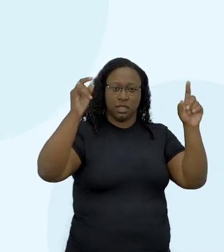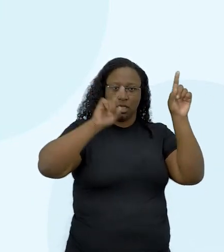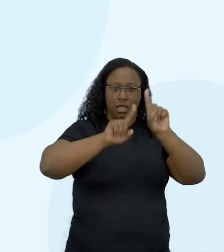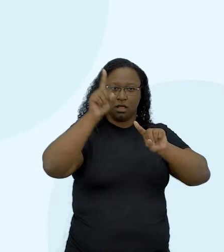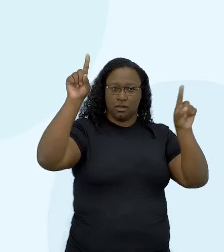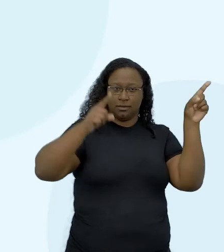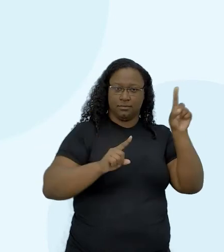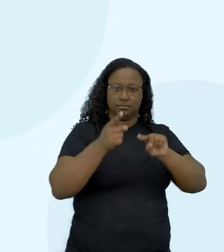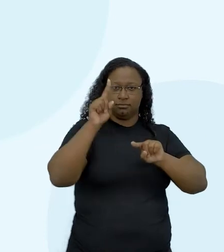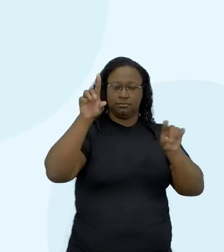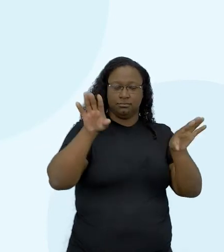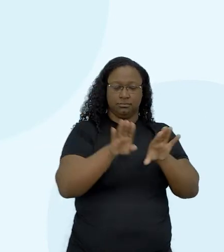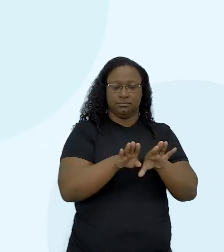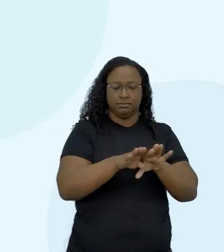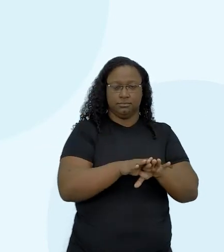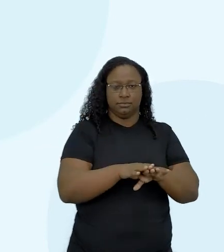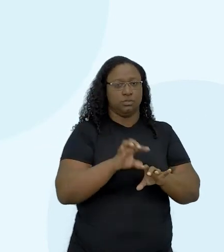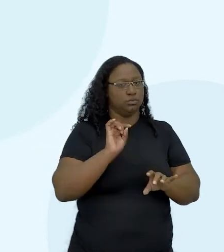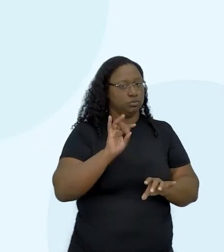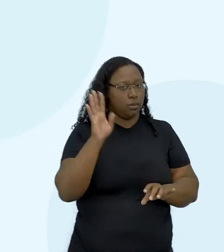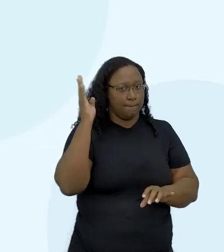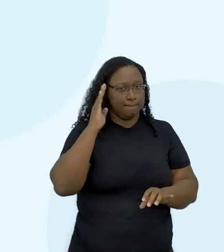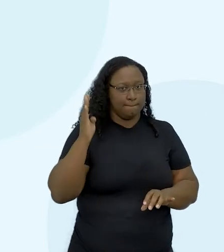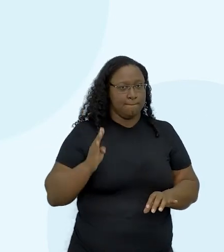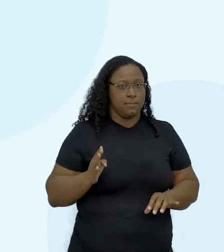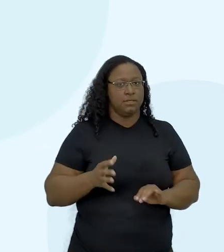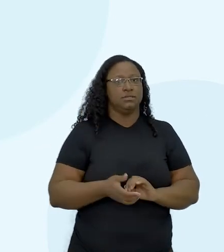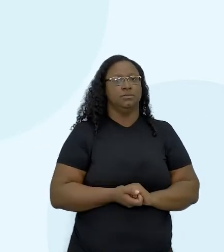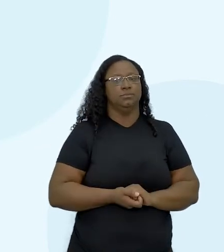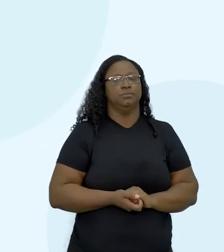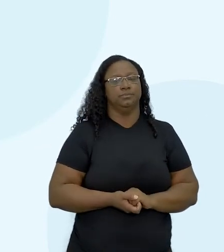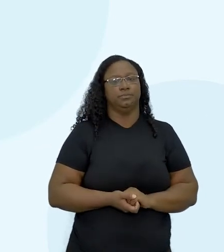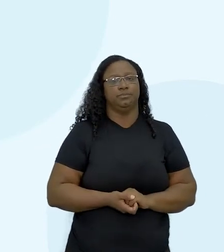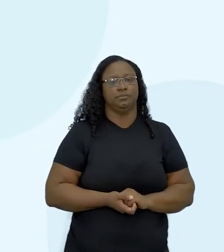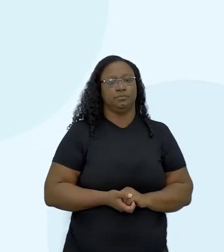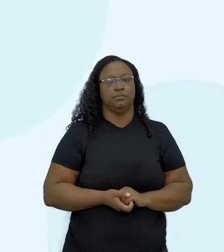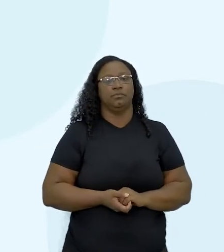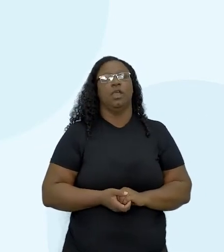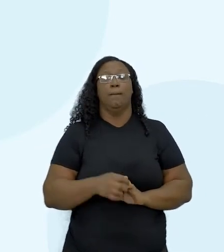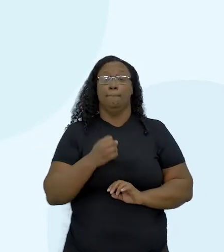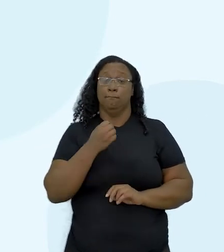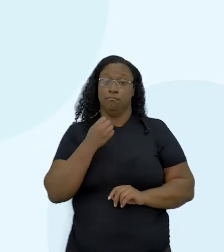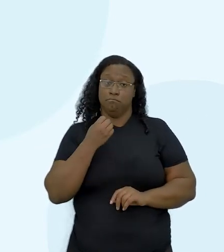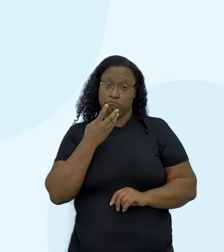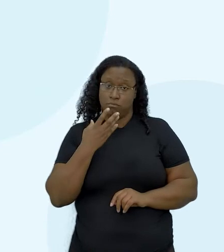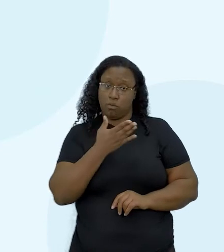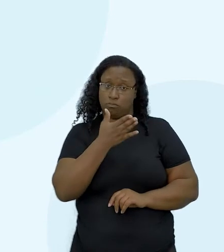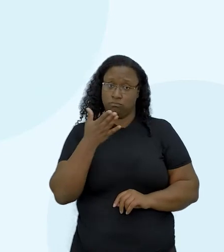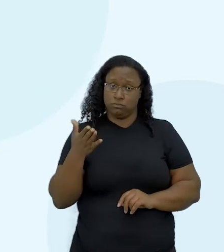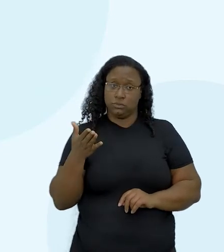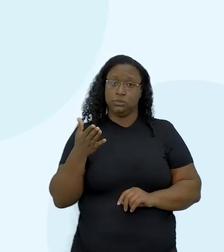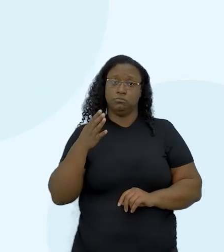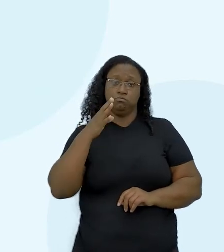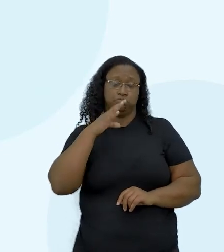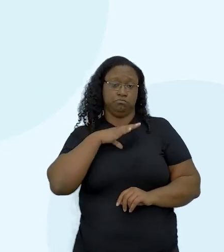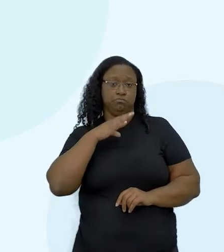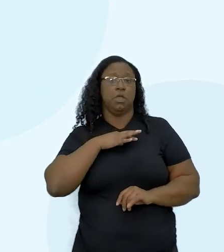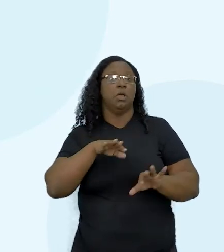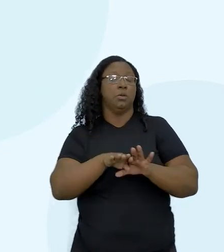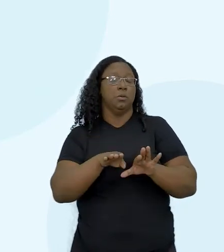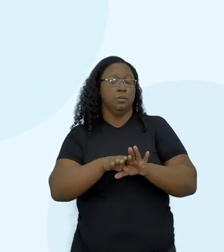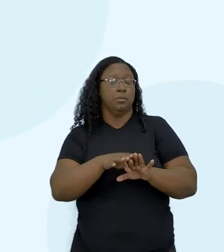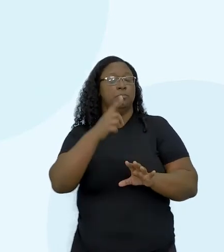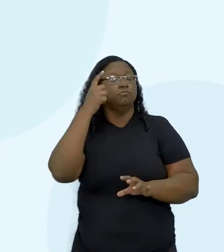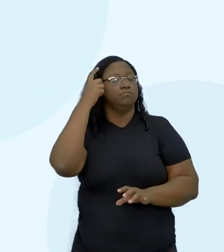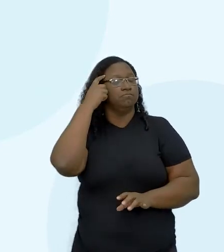do Brasil aí. Esses dados que eu tirei foram desses documentos, mas vale a pena você, enquanto cidadão, ficar